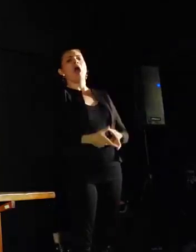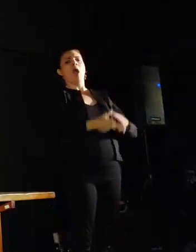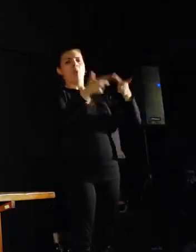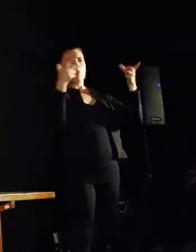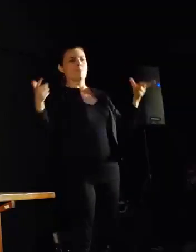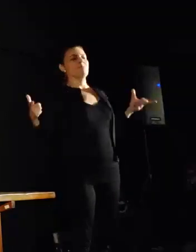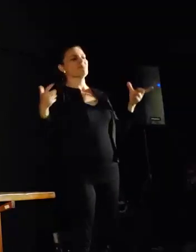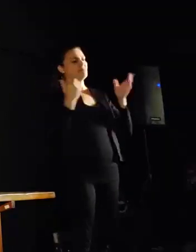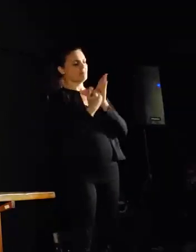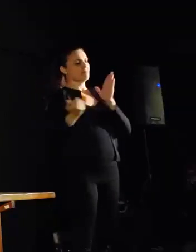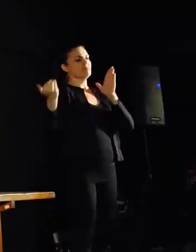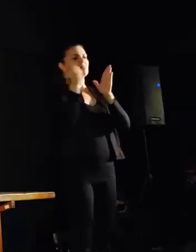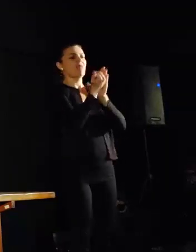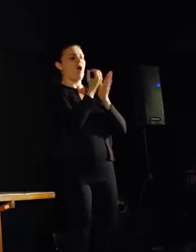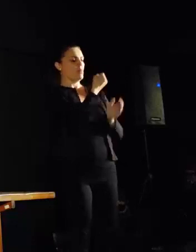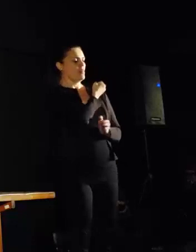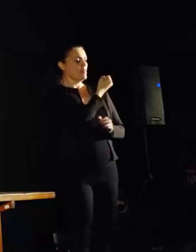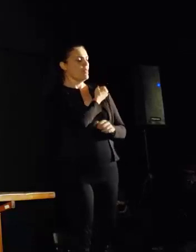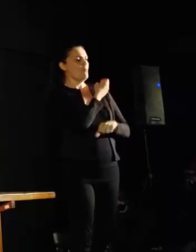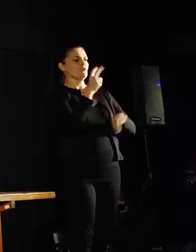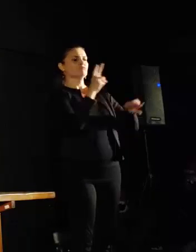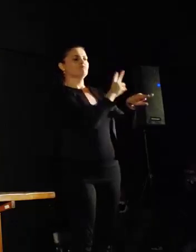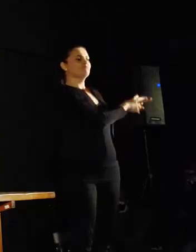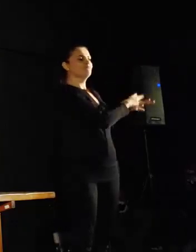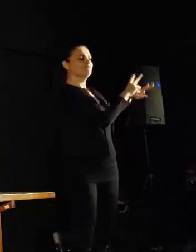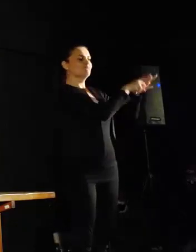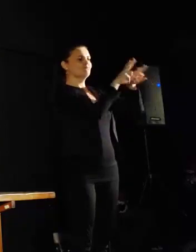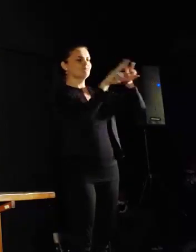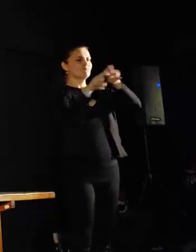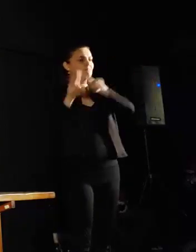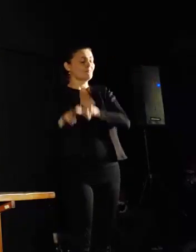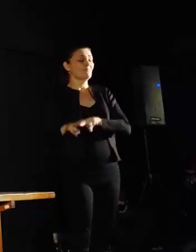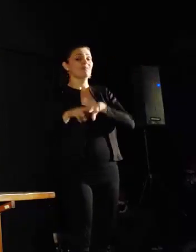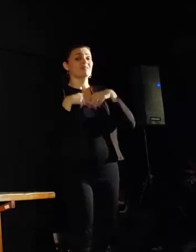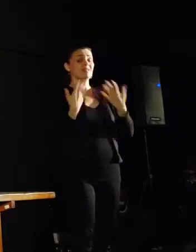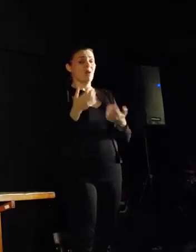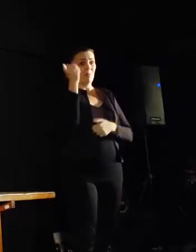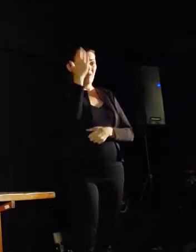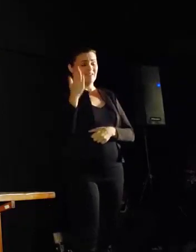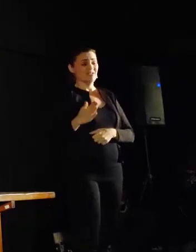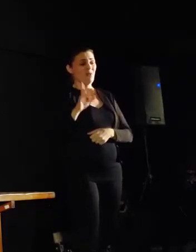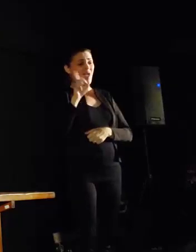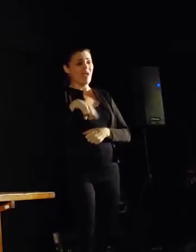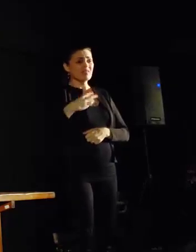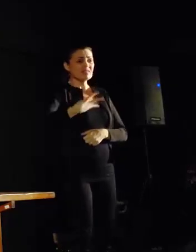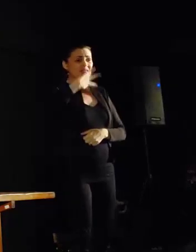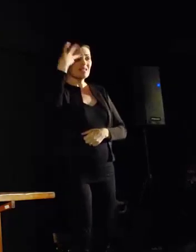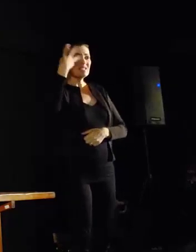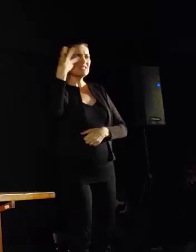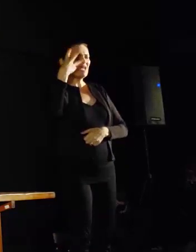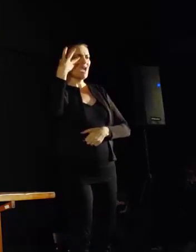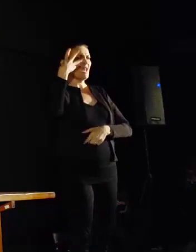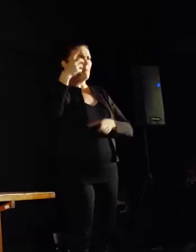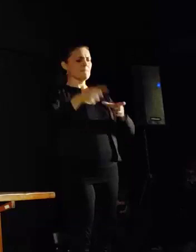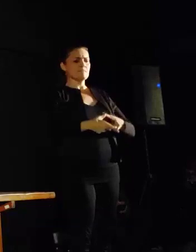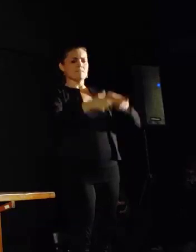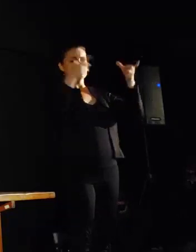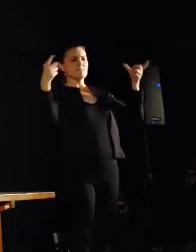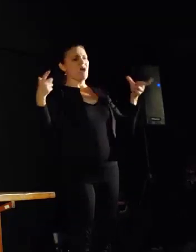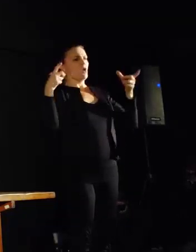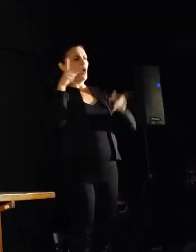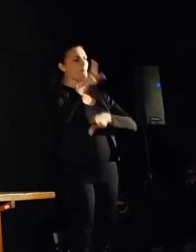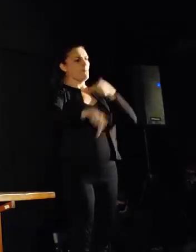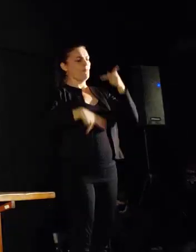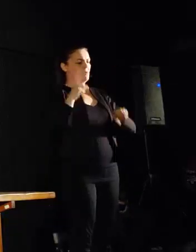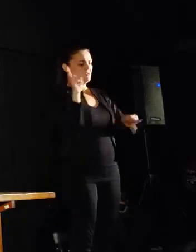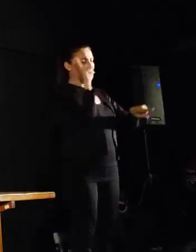prisões. Esse é um país que se transformou no terceira maior população carcerária do mundo, certo? E continua com esses níveis